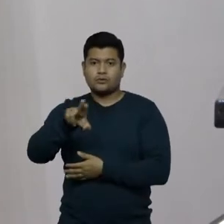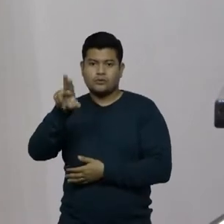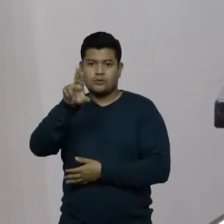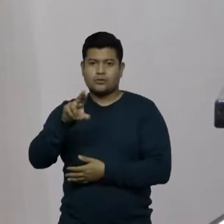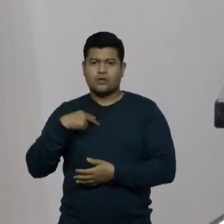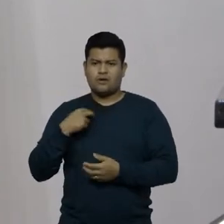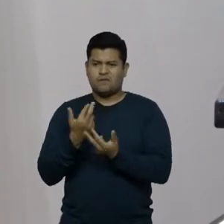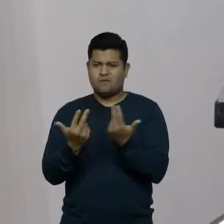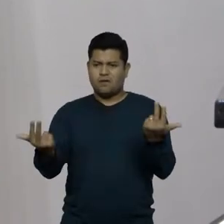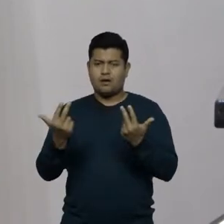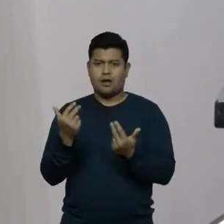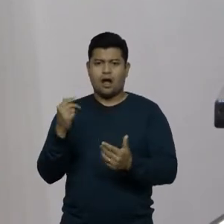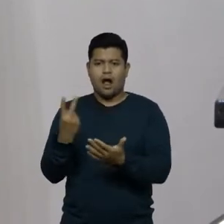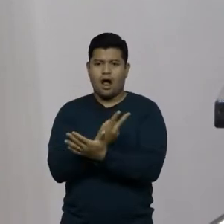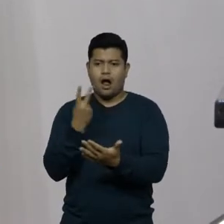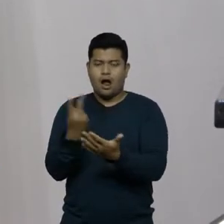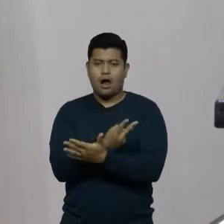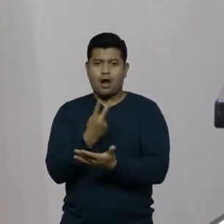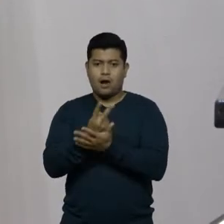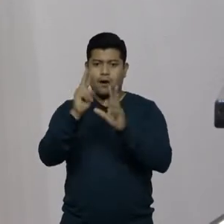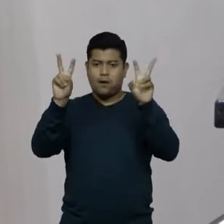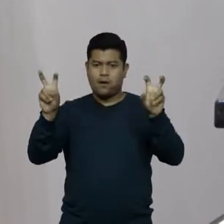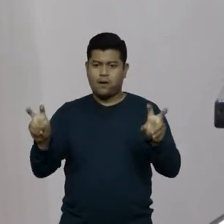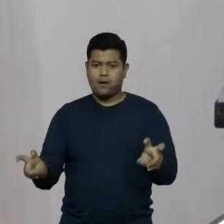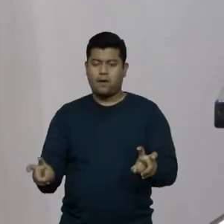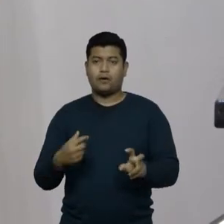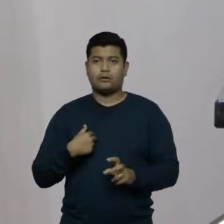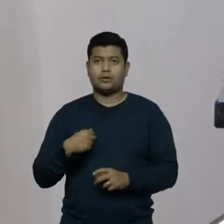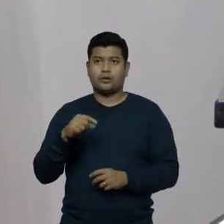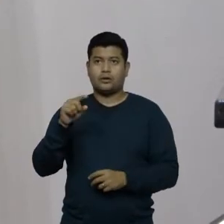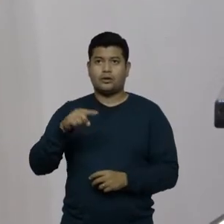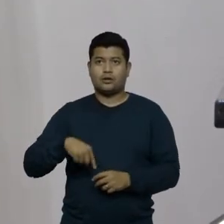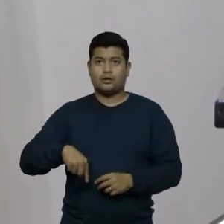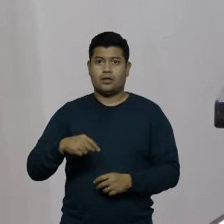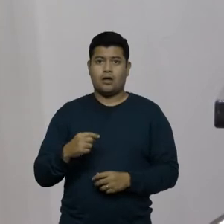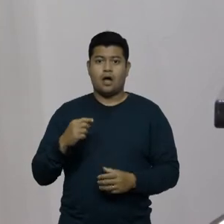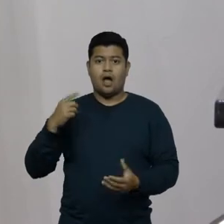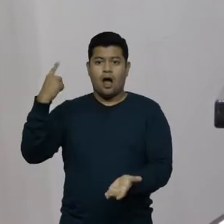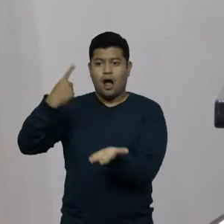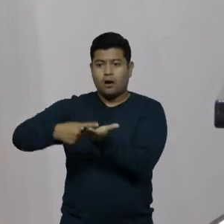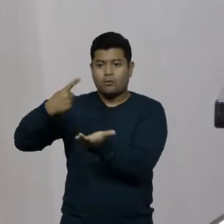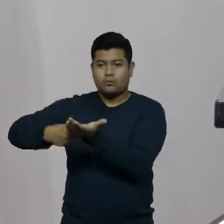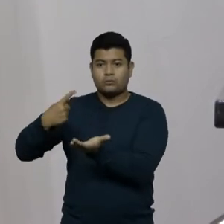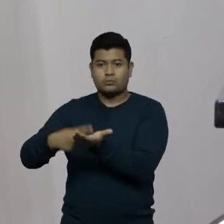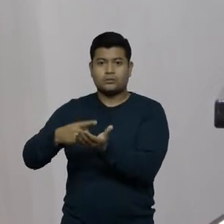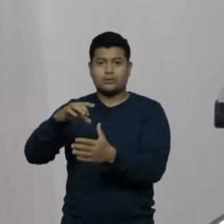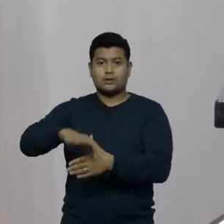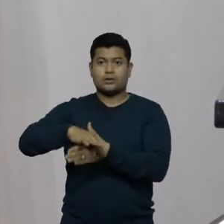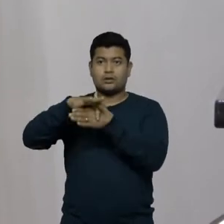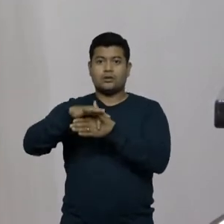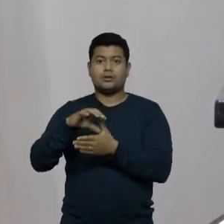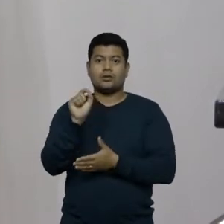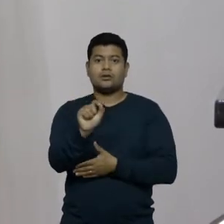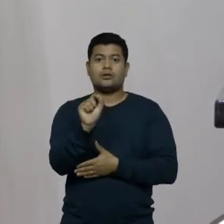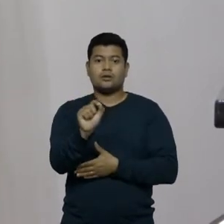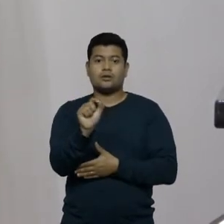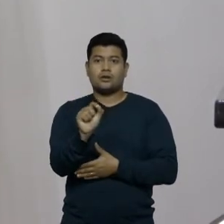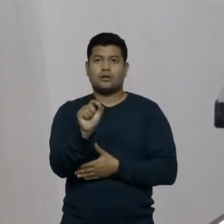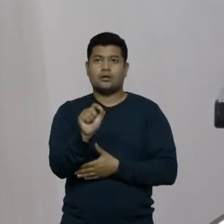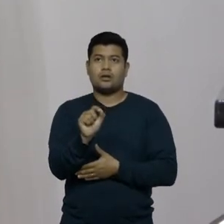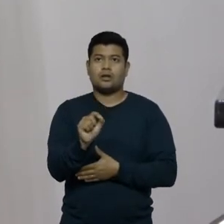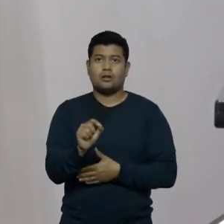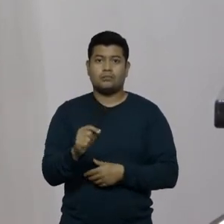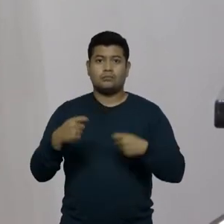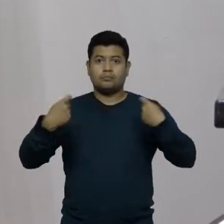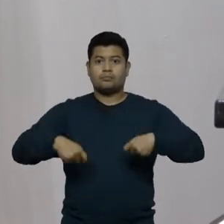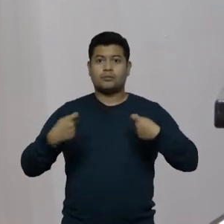argumentos Picaretas que o senhor usou é isso que o senhor faz acordo e deixa eu arrumar sujeiras eu vou dizer para o senhor tem